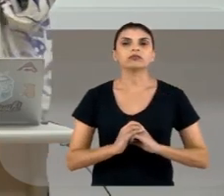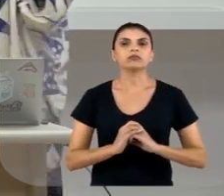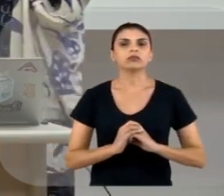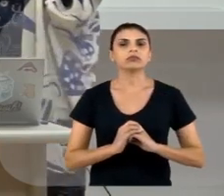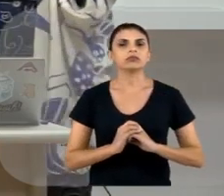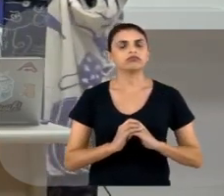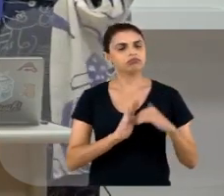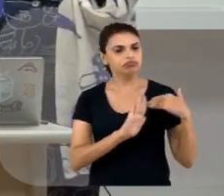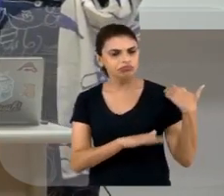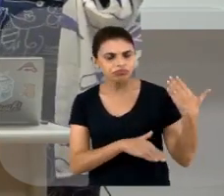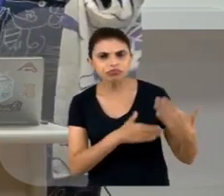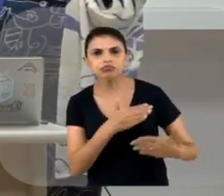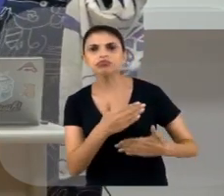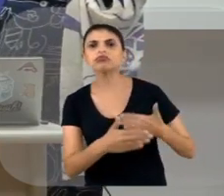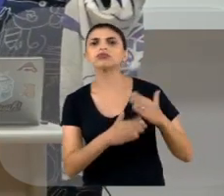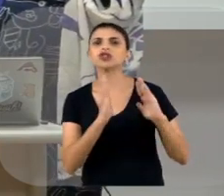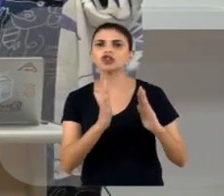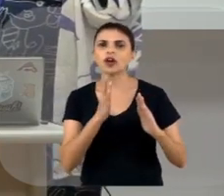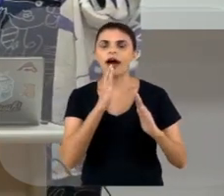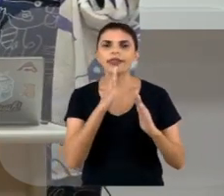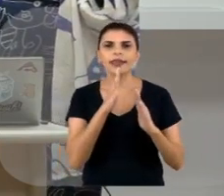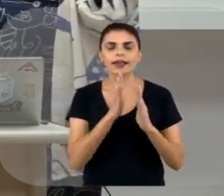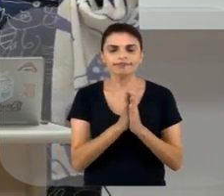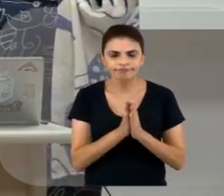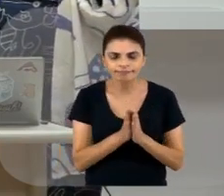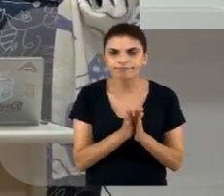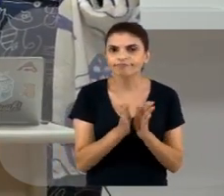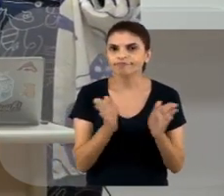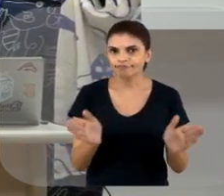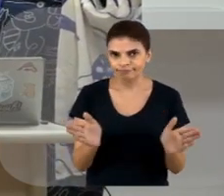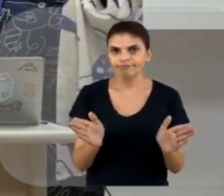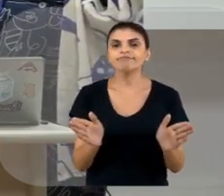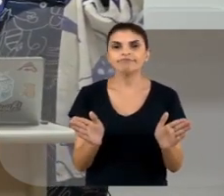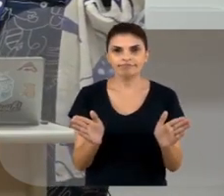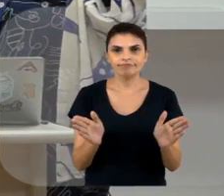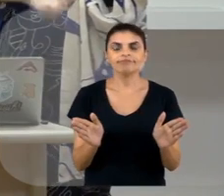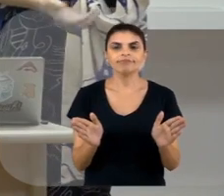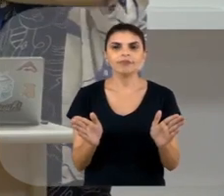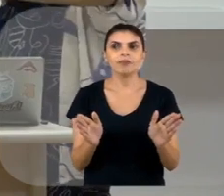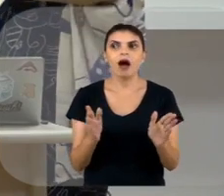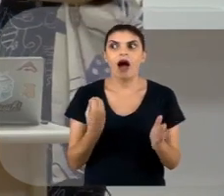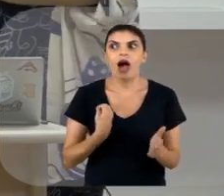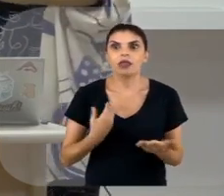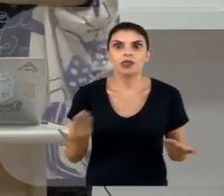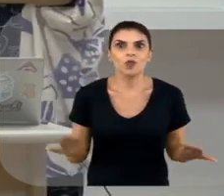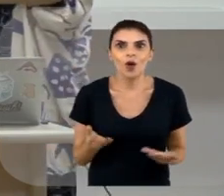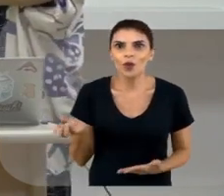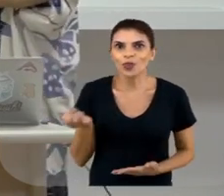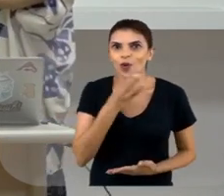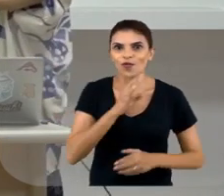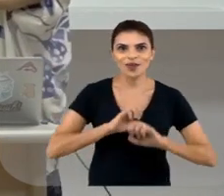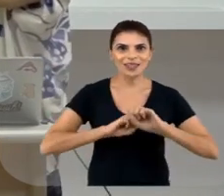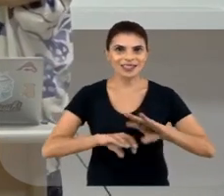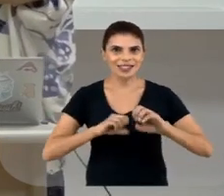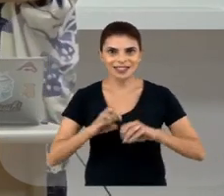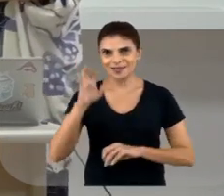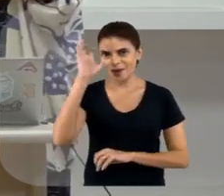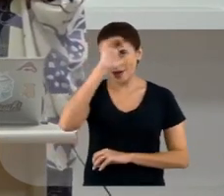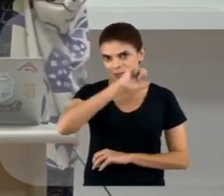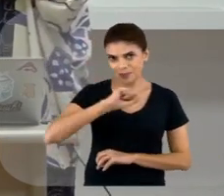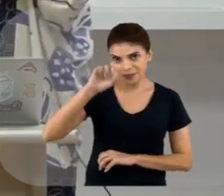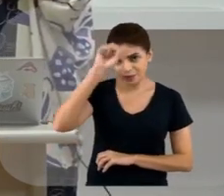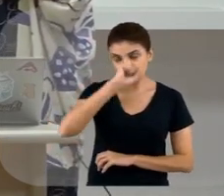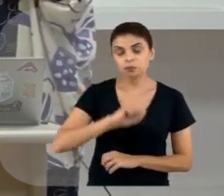que faz, né, essa interface desse cenário novo de